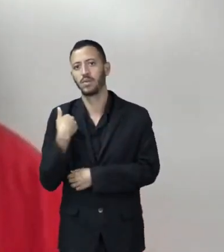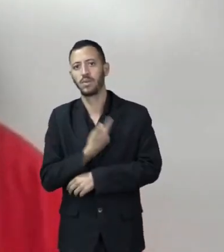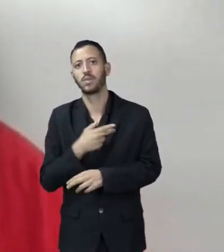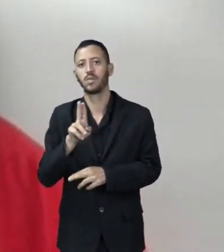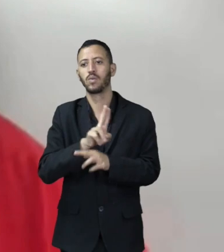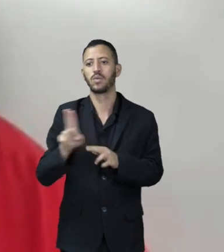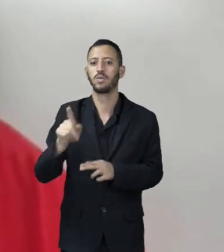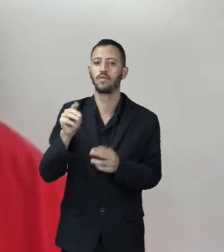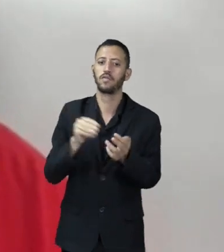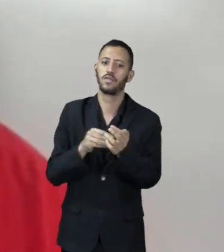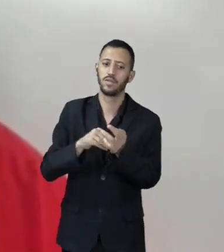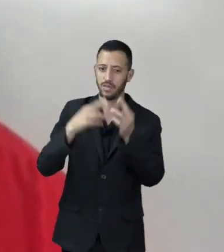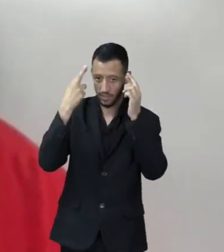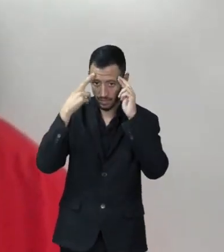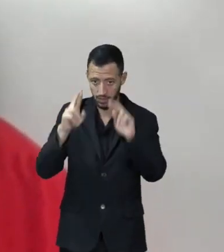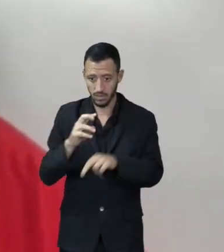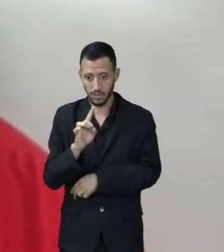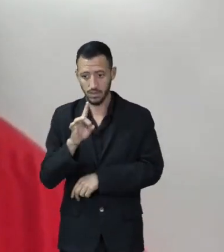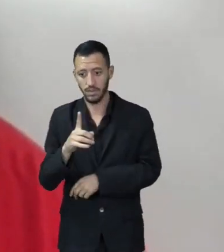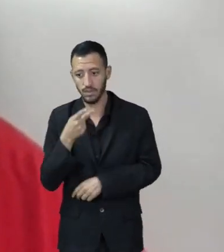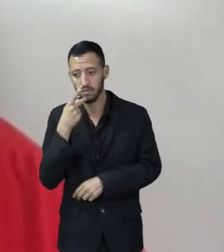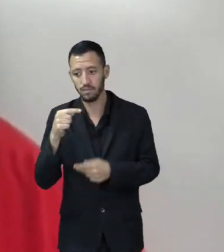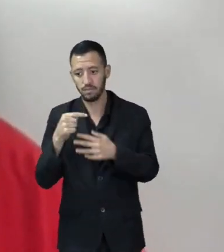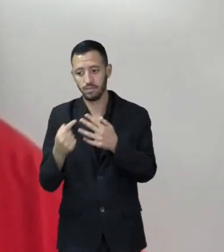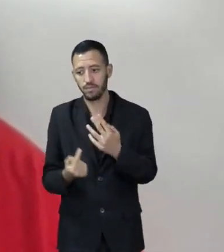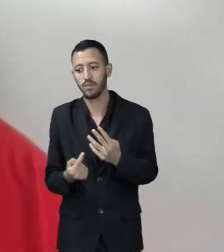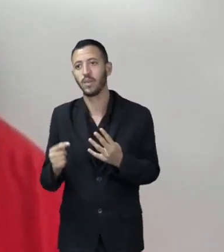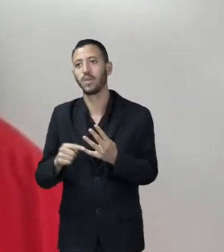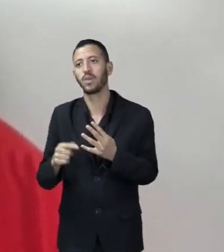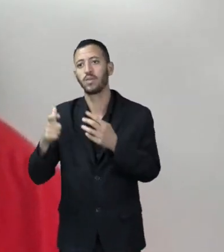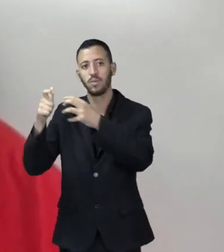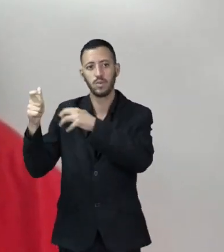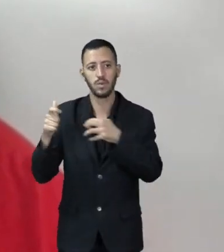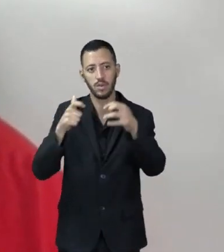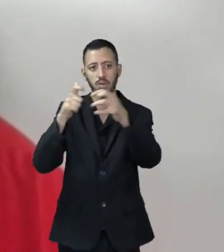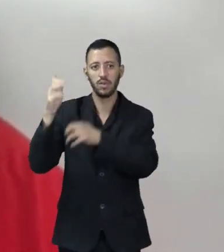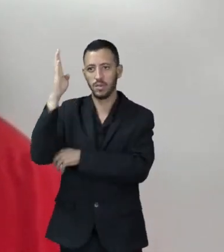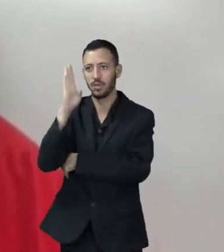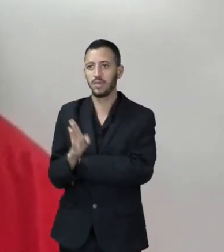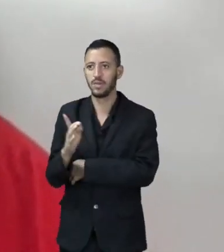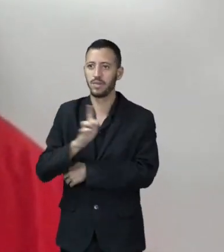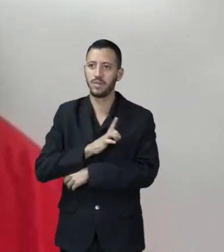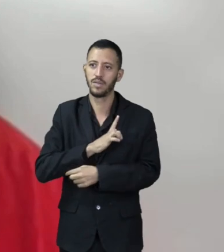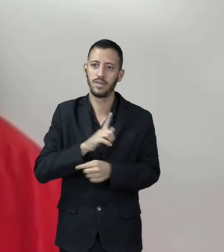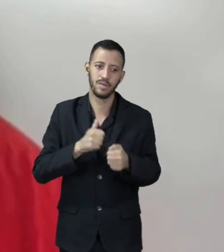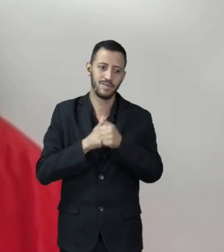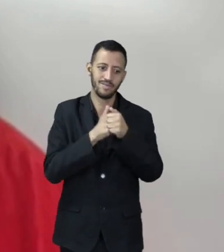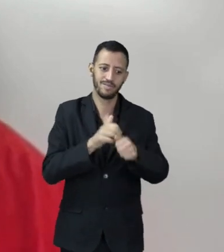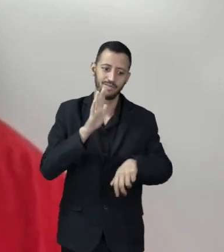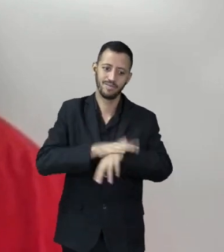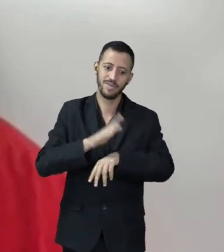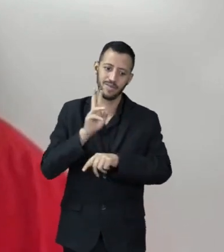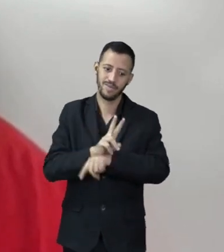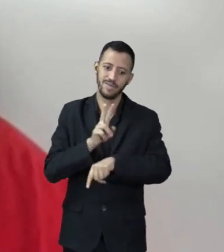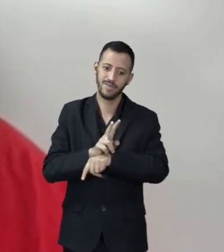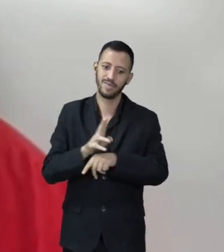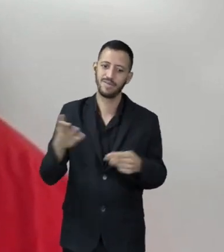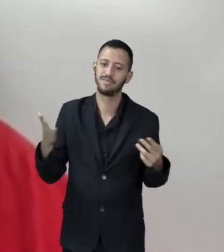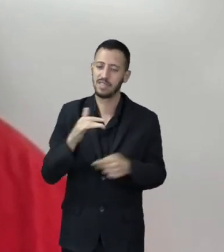é desrespeitado. Isso nos 4 cantos do Brasil. A gente sabe que tem regiões e estados mais conservadores,